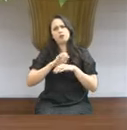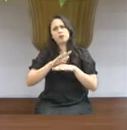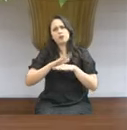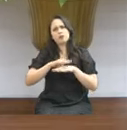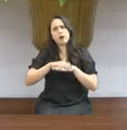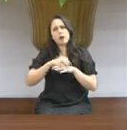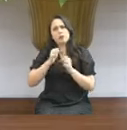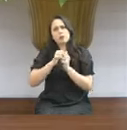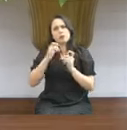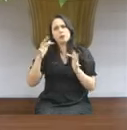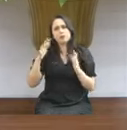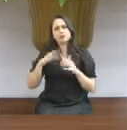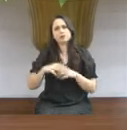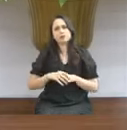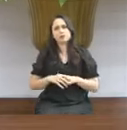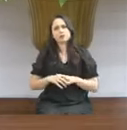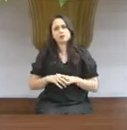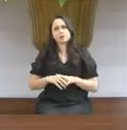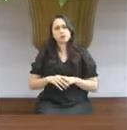Creia,